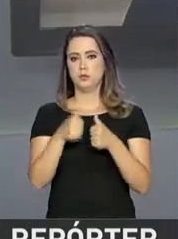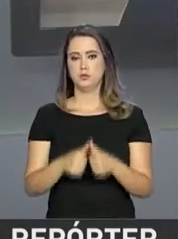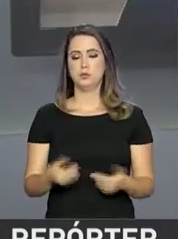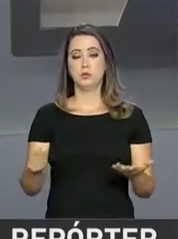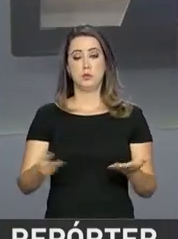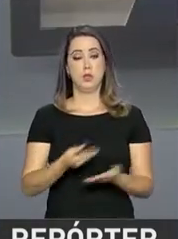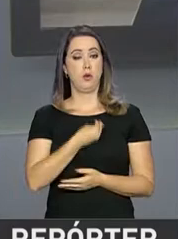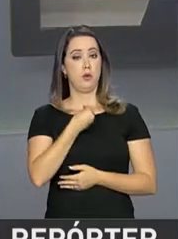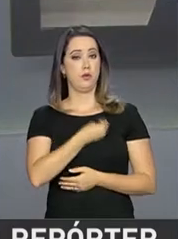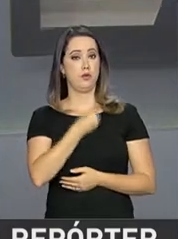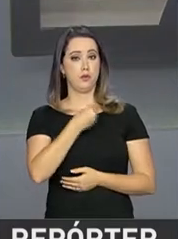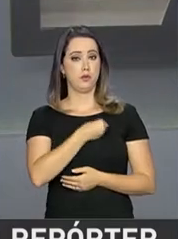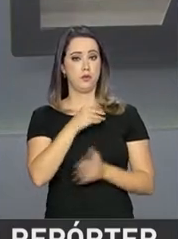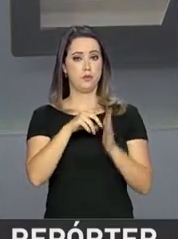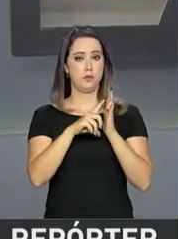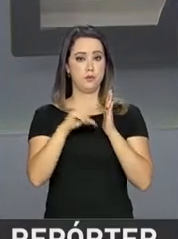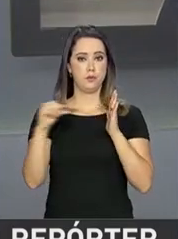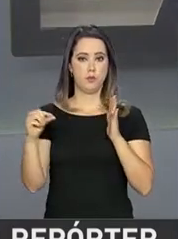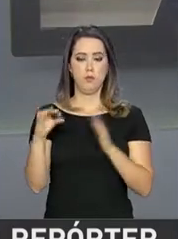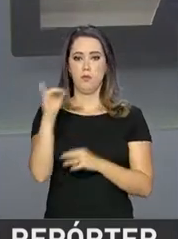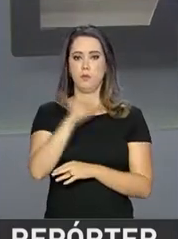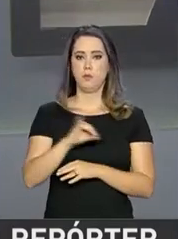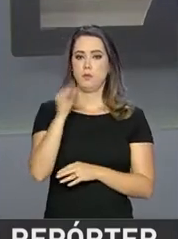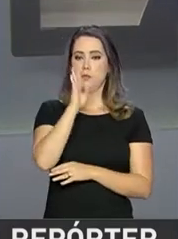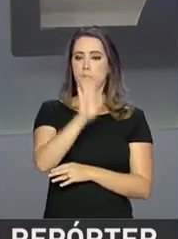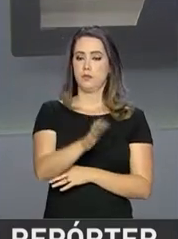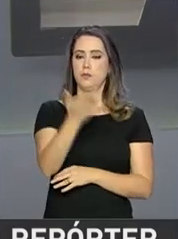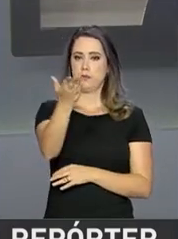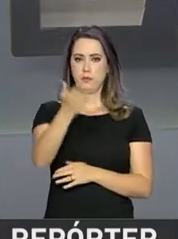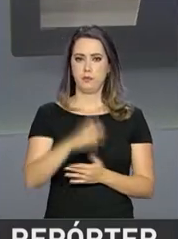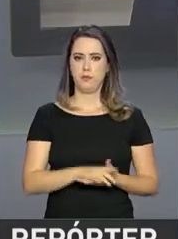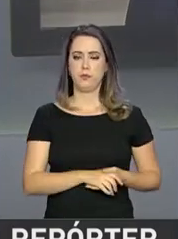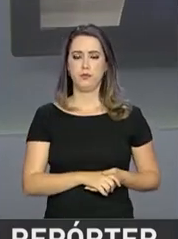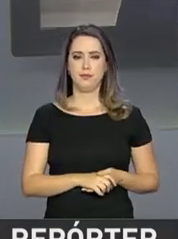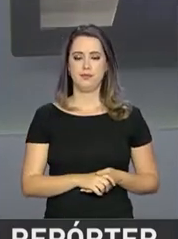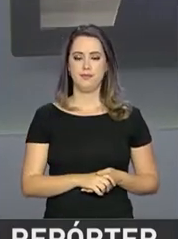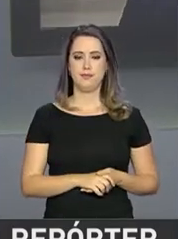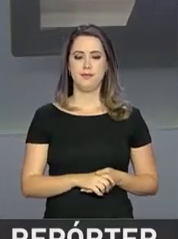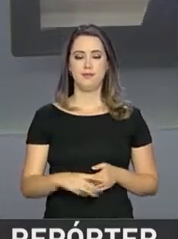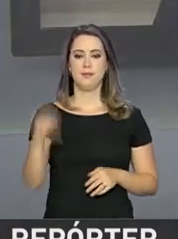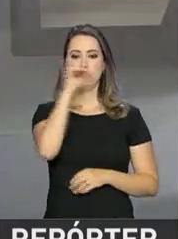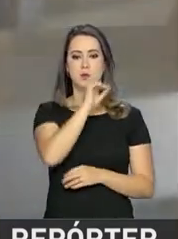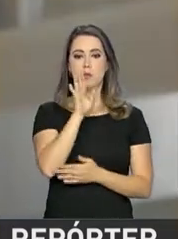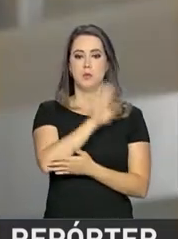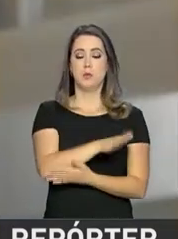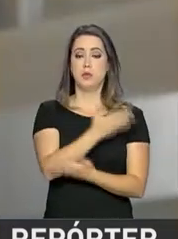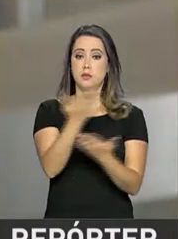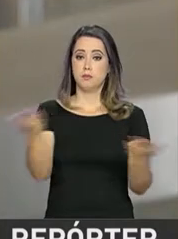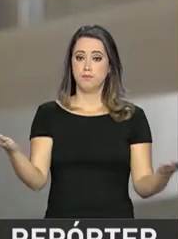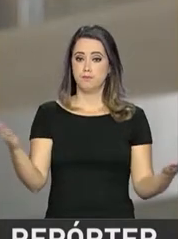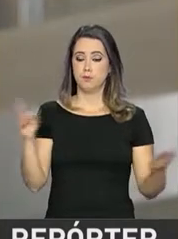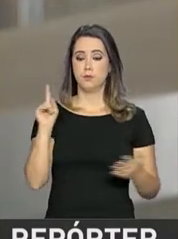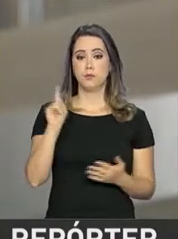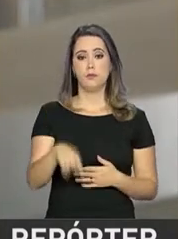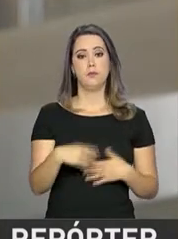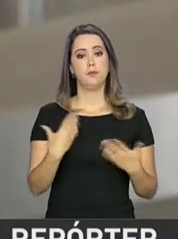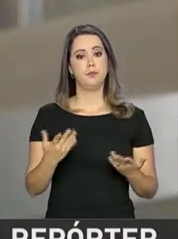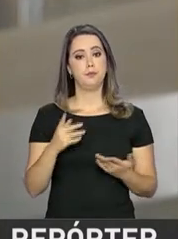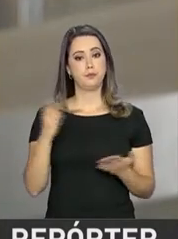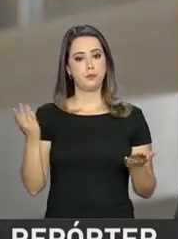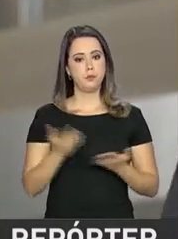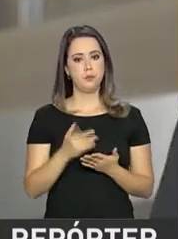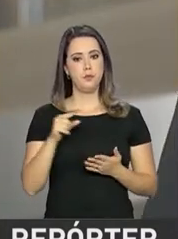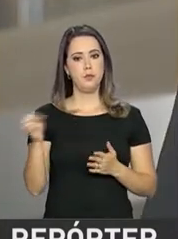ao vivo no palácio do planalto o lojão pedro batalho pra você boa tarde roberto boa tarde a todos pois é roberto agora